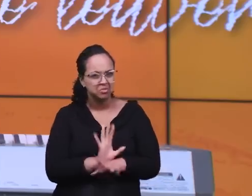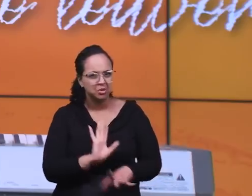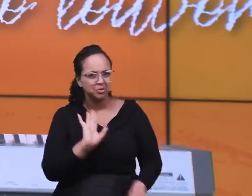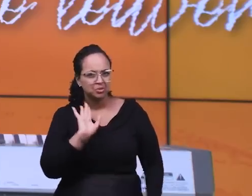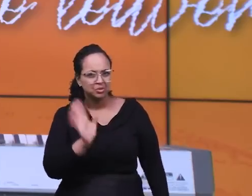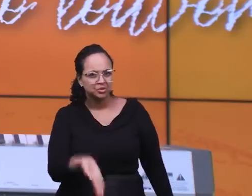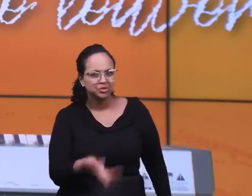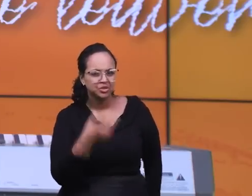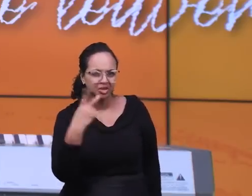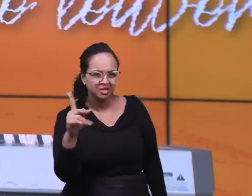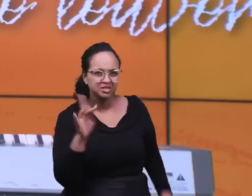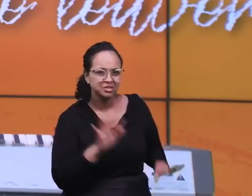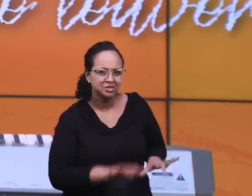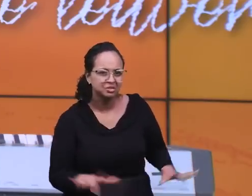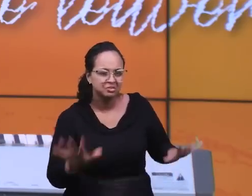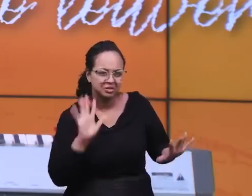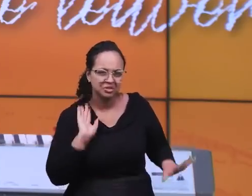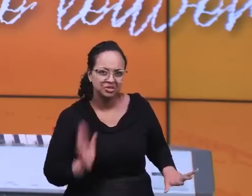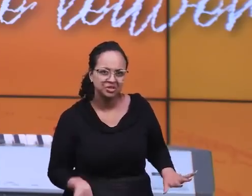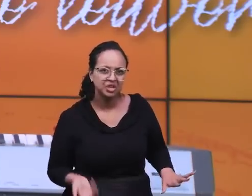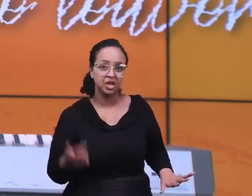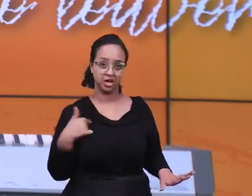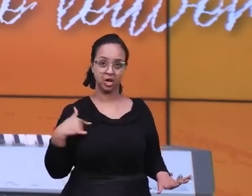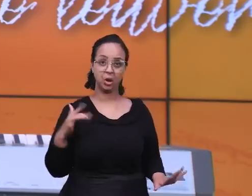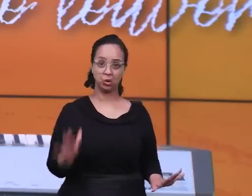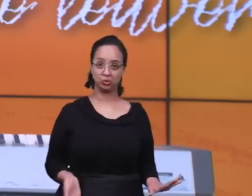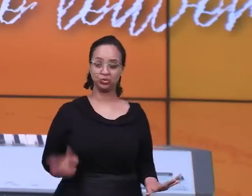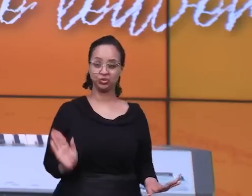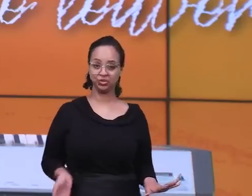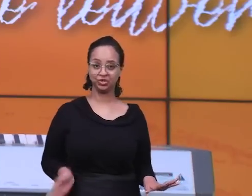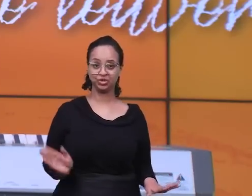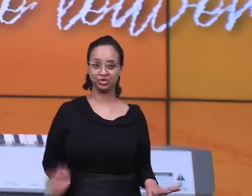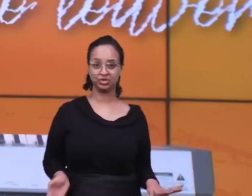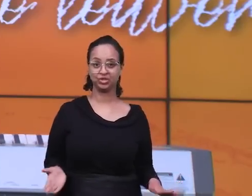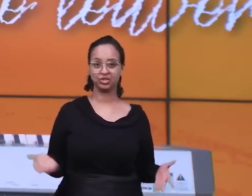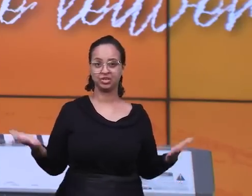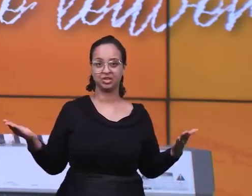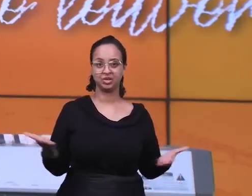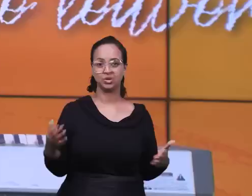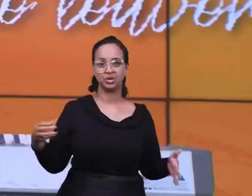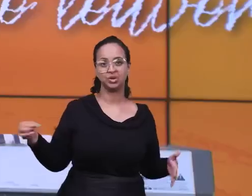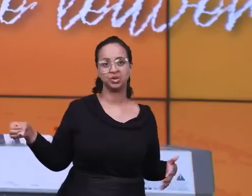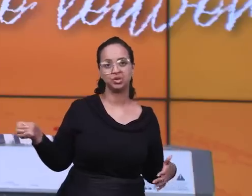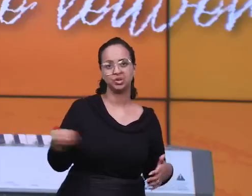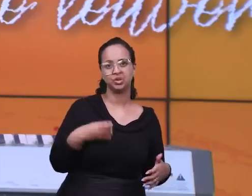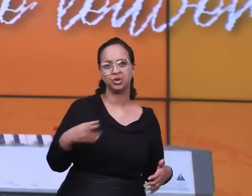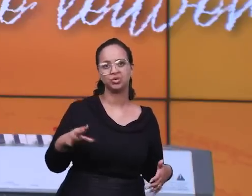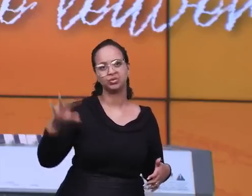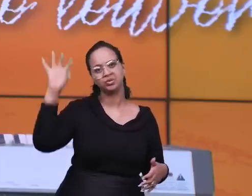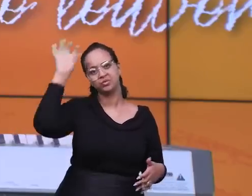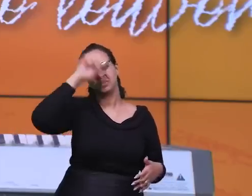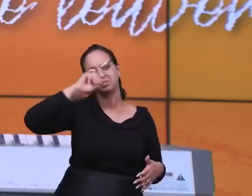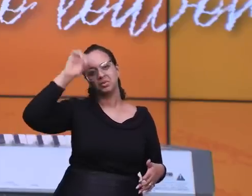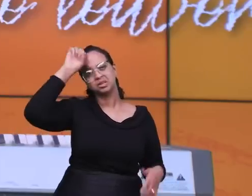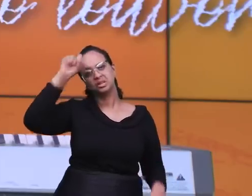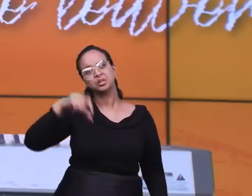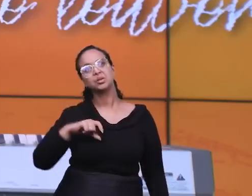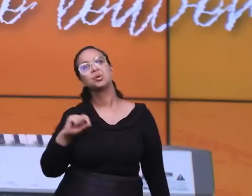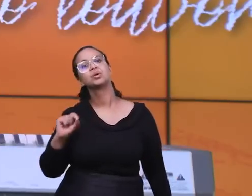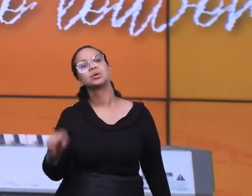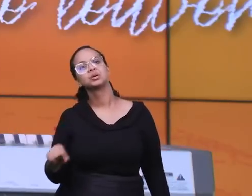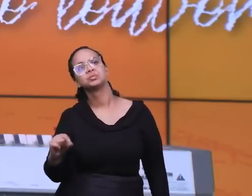prontinho aí com o seu instrumento? Eu já estou com o meu. E o louvor novo que nós estamos aprendendo